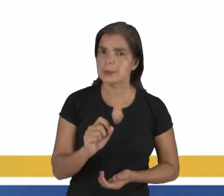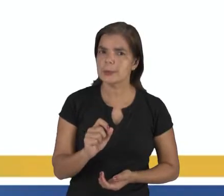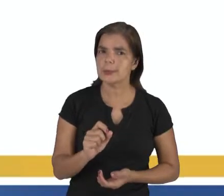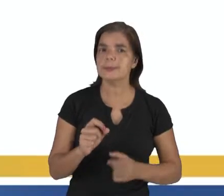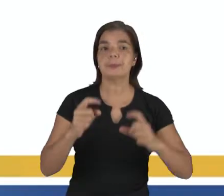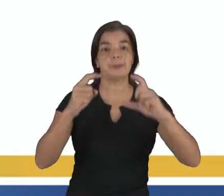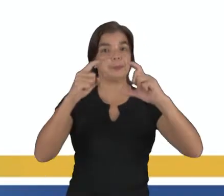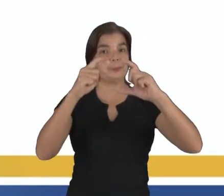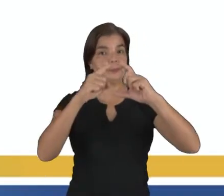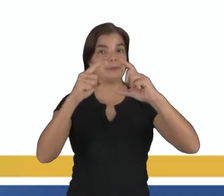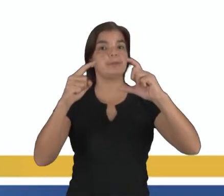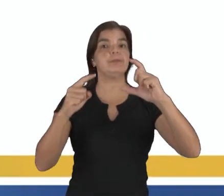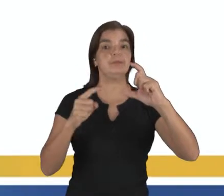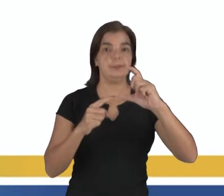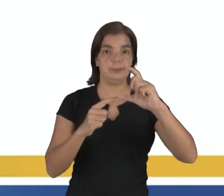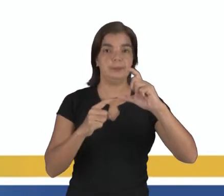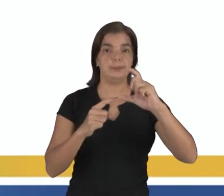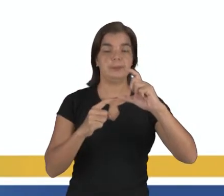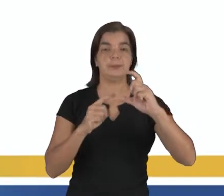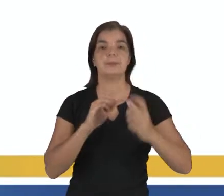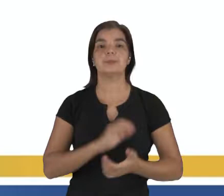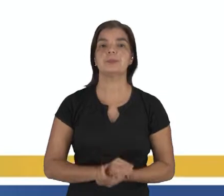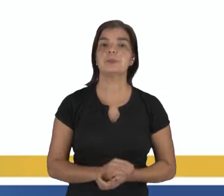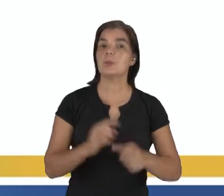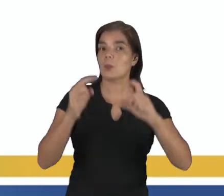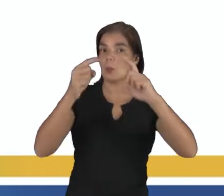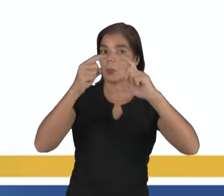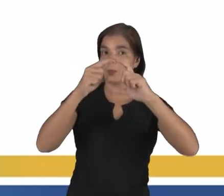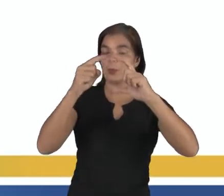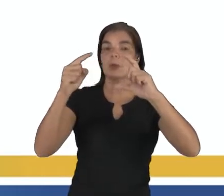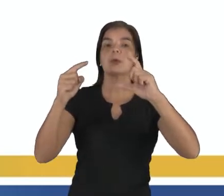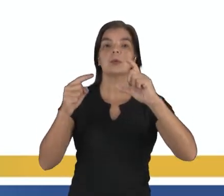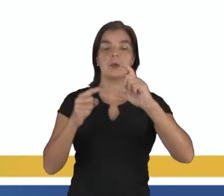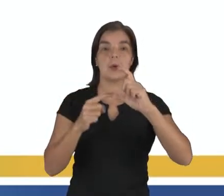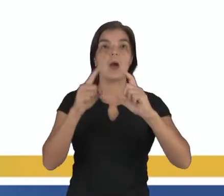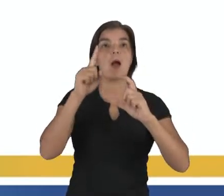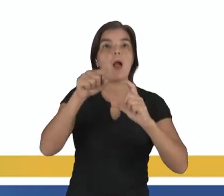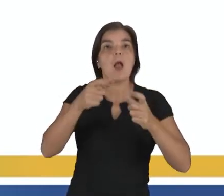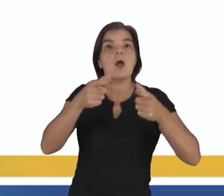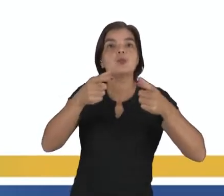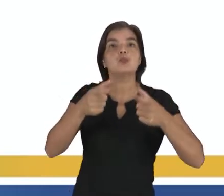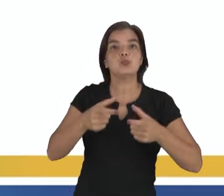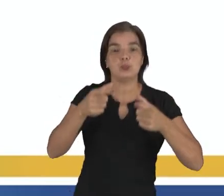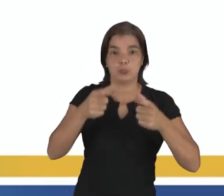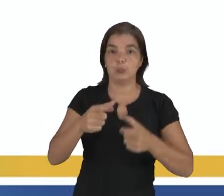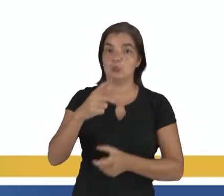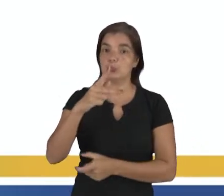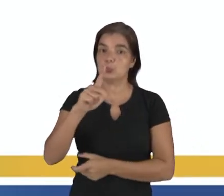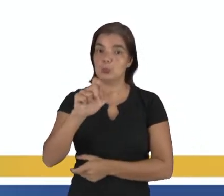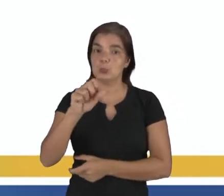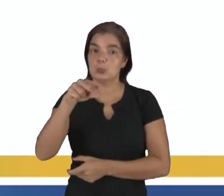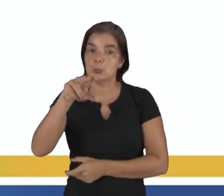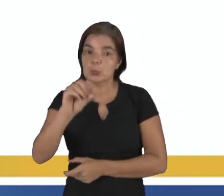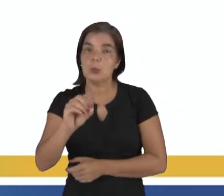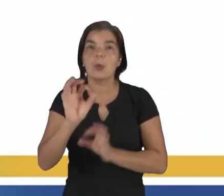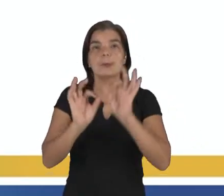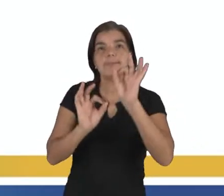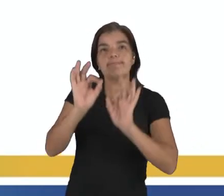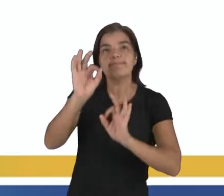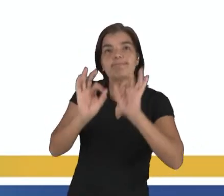é uma circunferência? Uma circunferência é uma região do